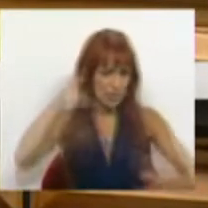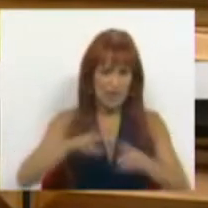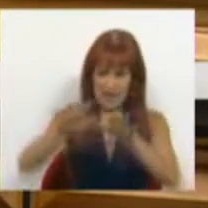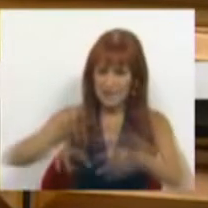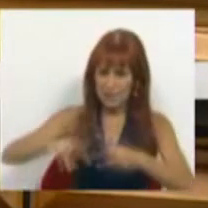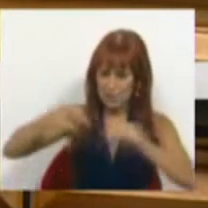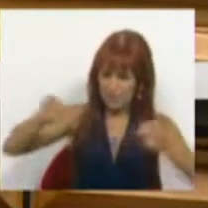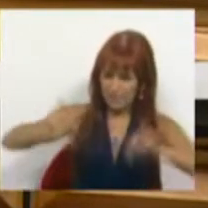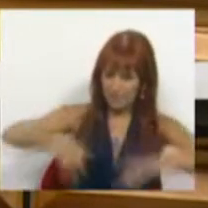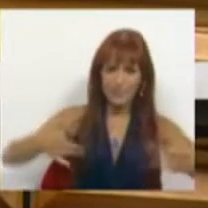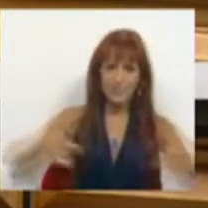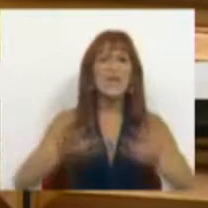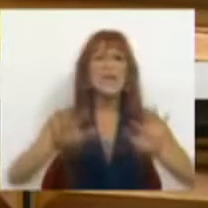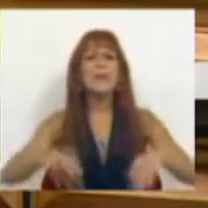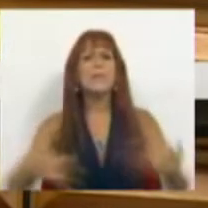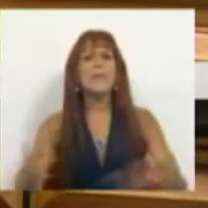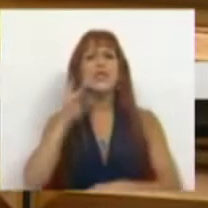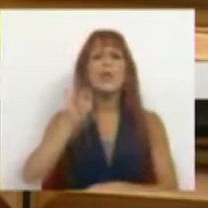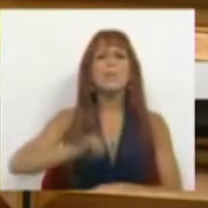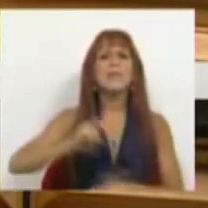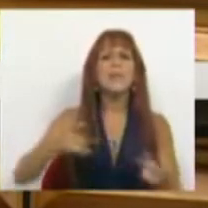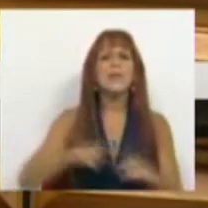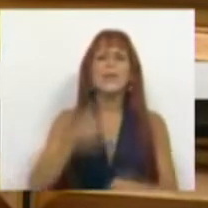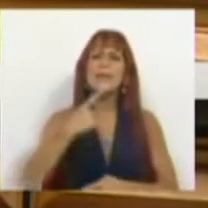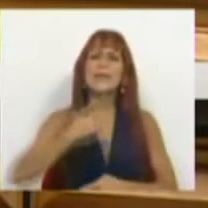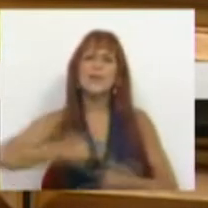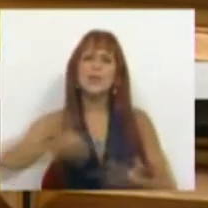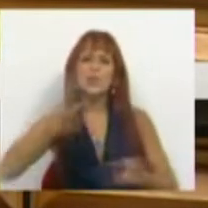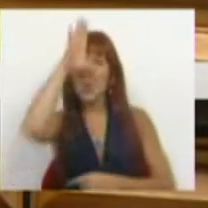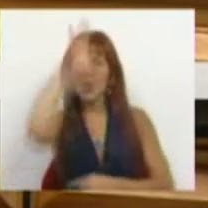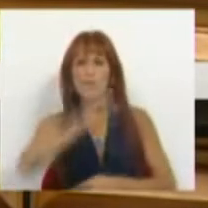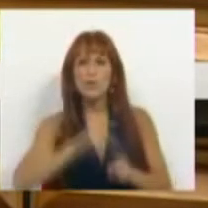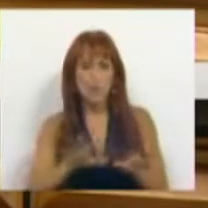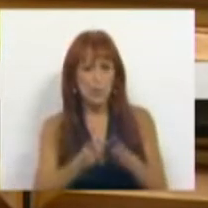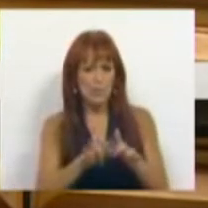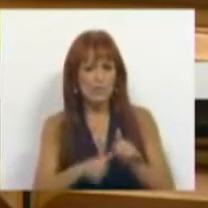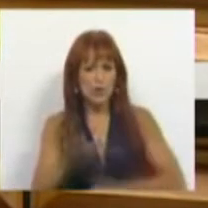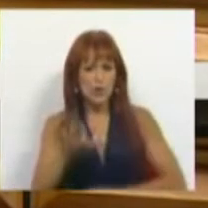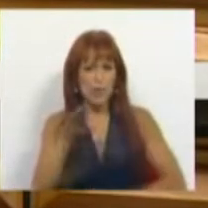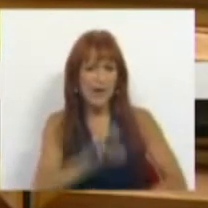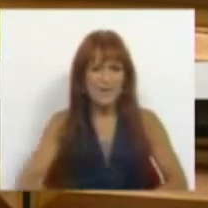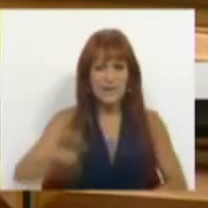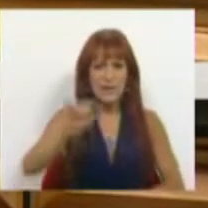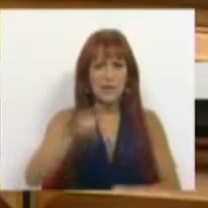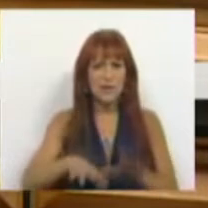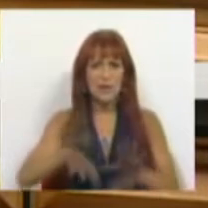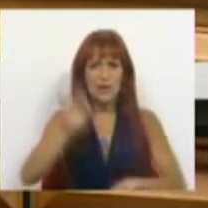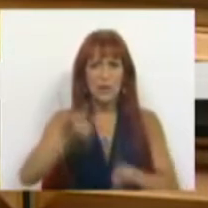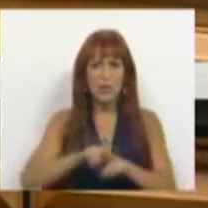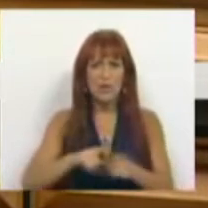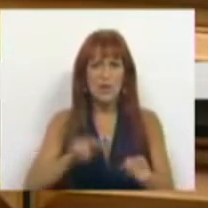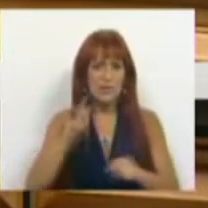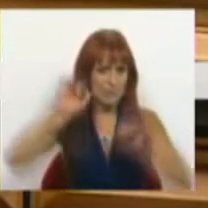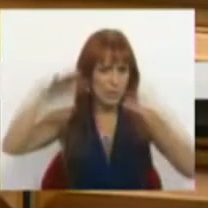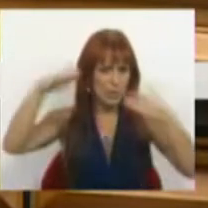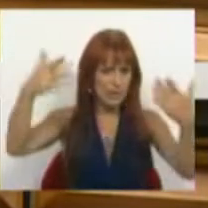Assembleia Municipal. Termino, Sra. Presidente, afirmando que o Governo e que o Grupo Parlamentar do PS elegem a educação como